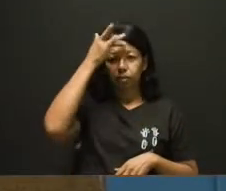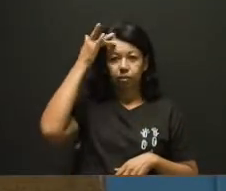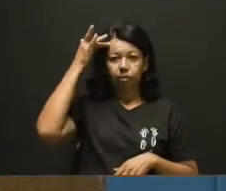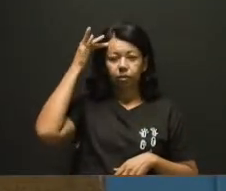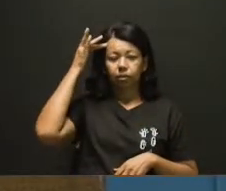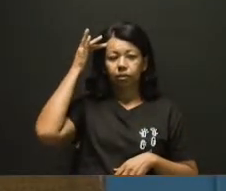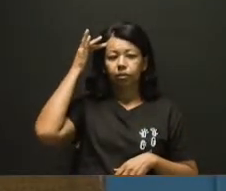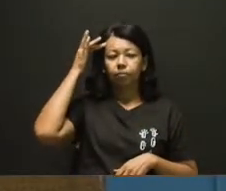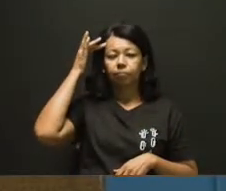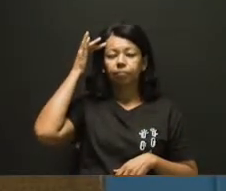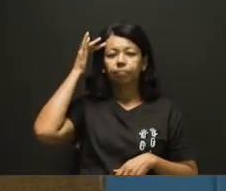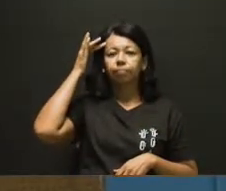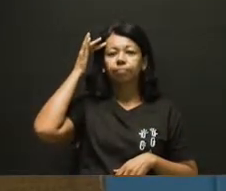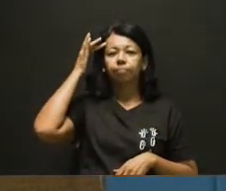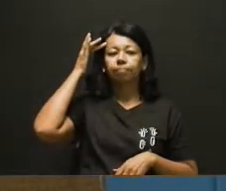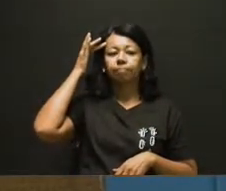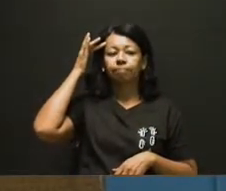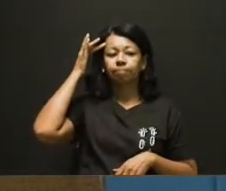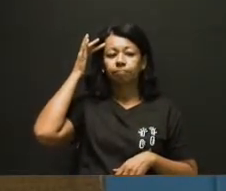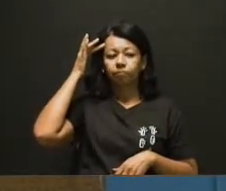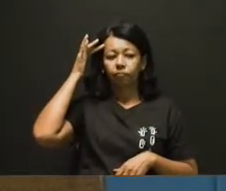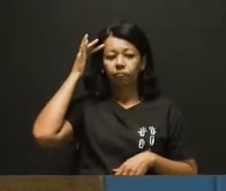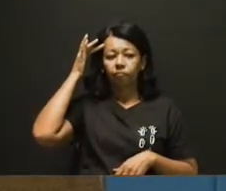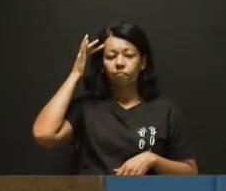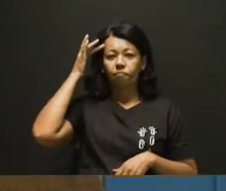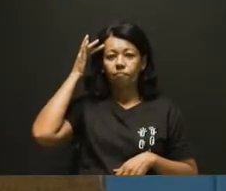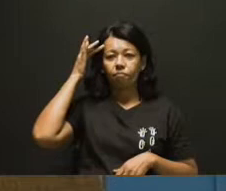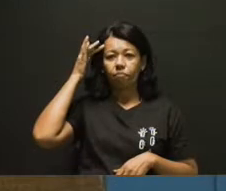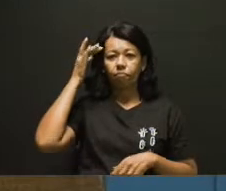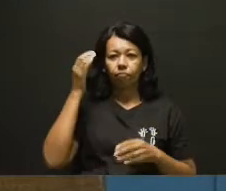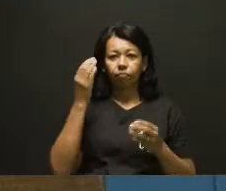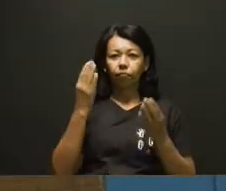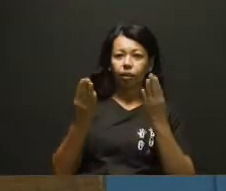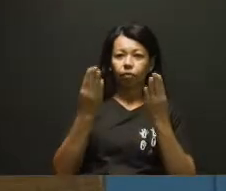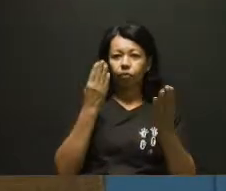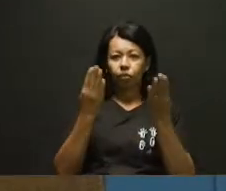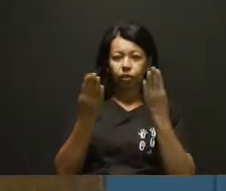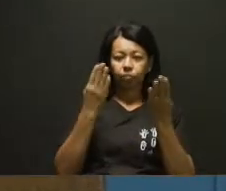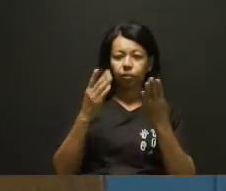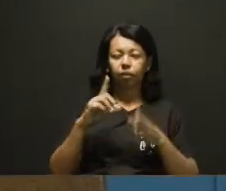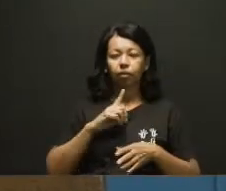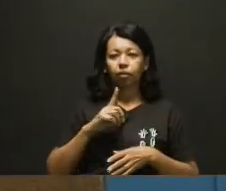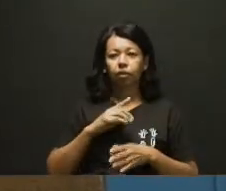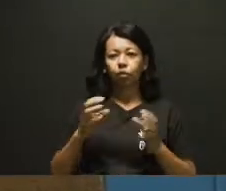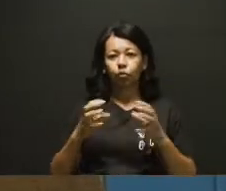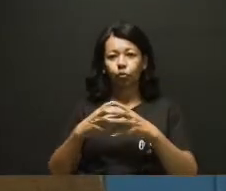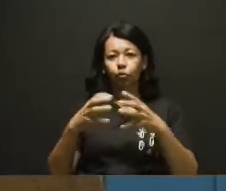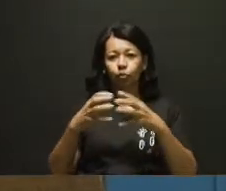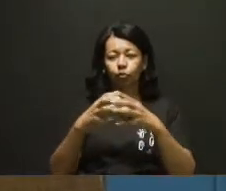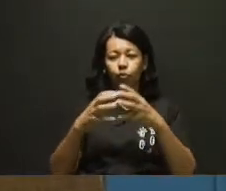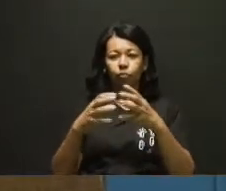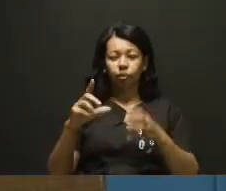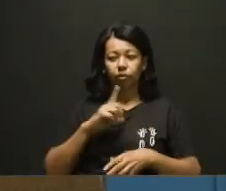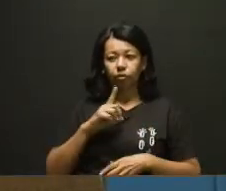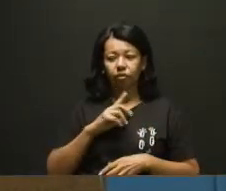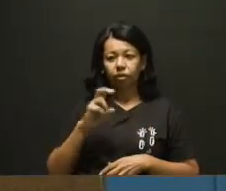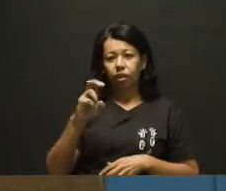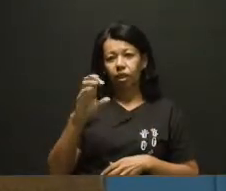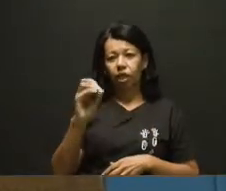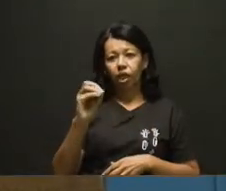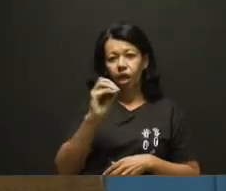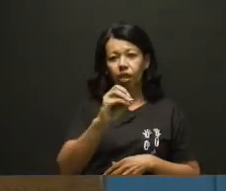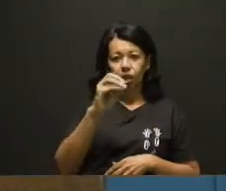mães e pais né de pessoas com autismo a gente tem um grupo que gira em torno de 500